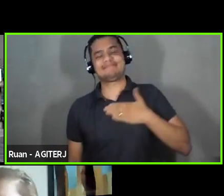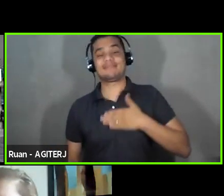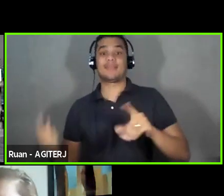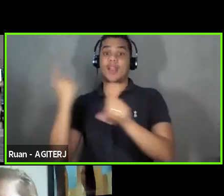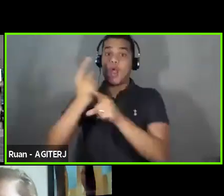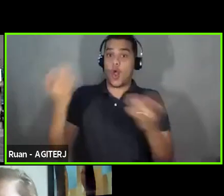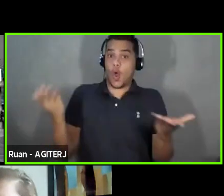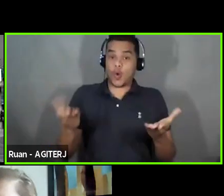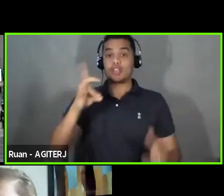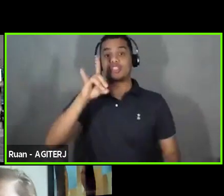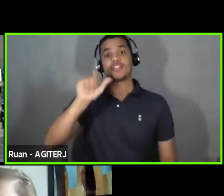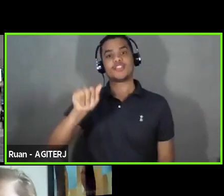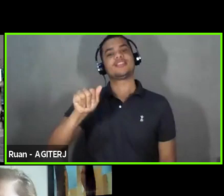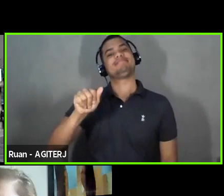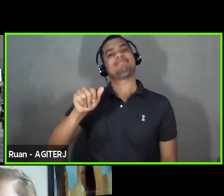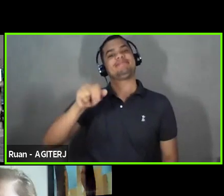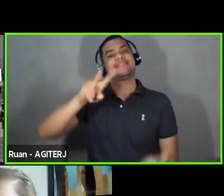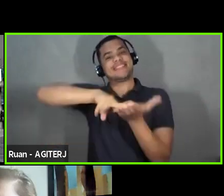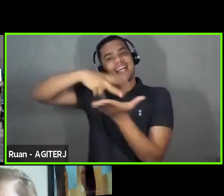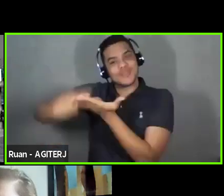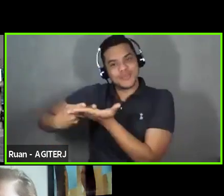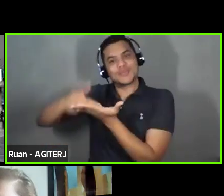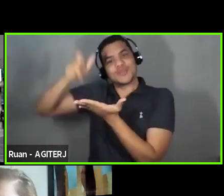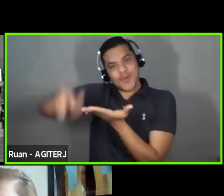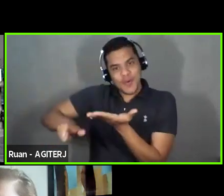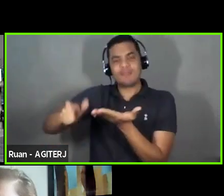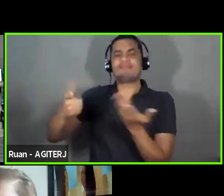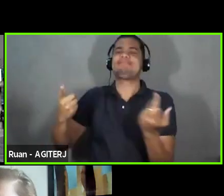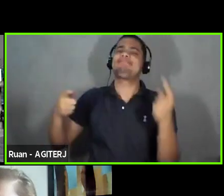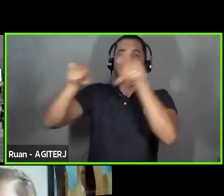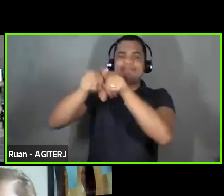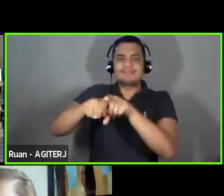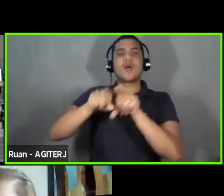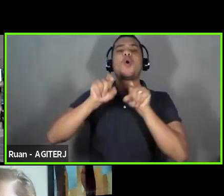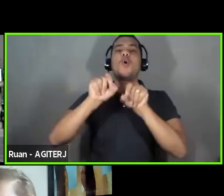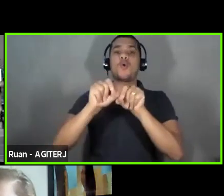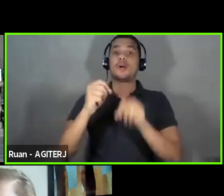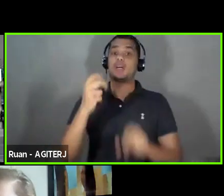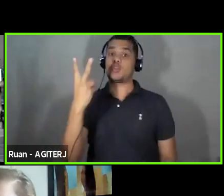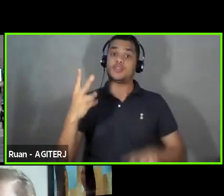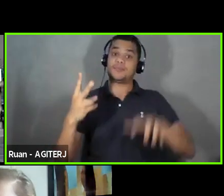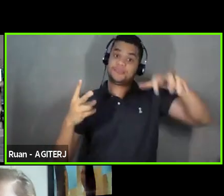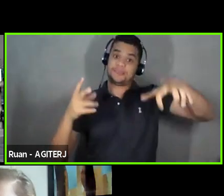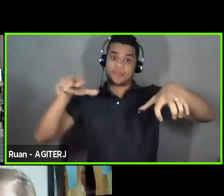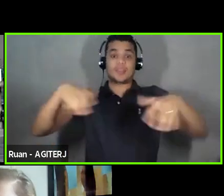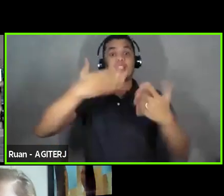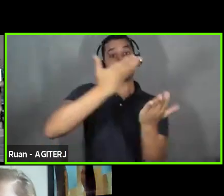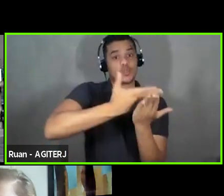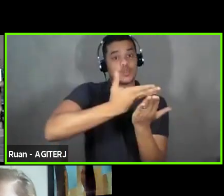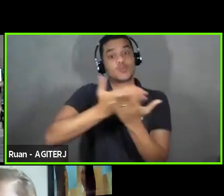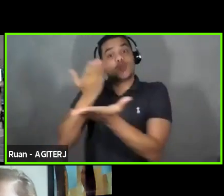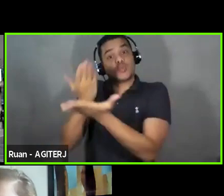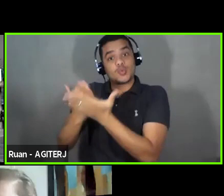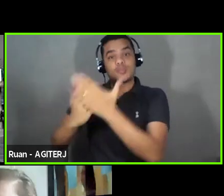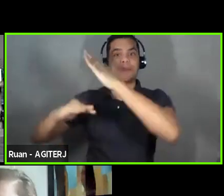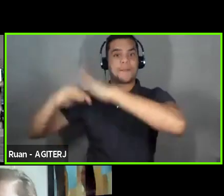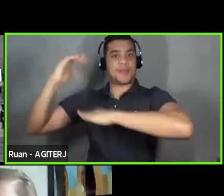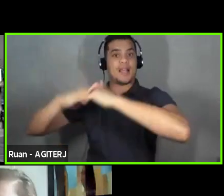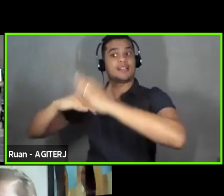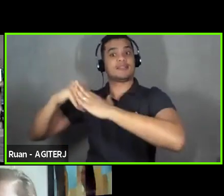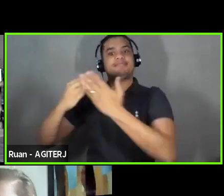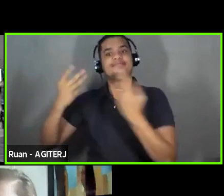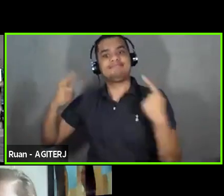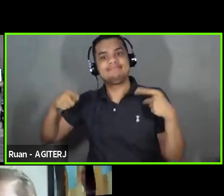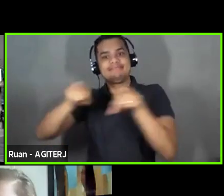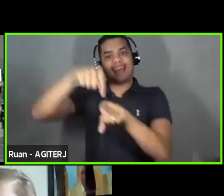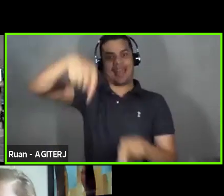o Dia do Tradutor e que é fruto da iniciativa conjunta de dois campos de estudo e prática que nasceram unidos aqui na PUC-Rio,